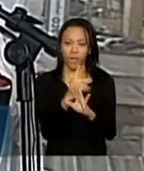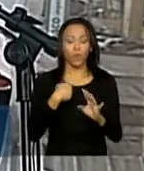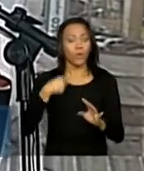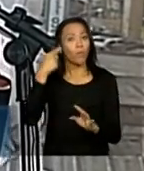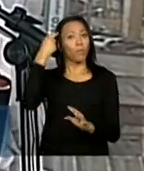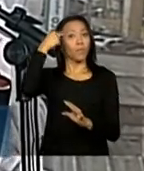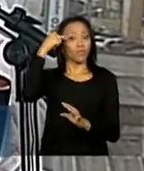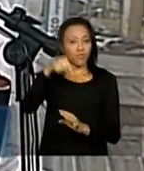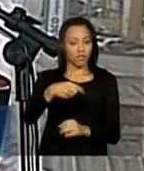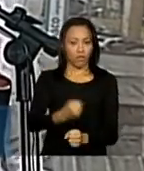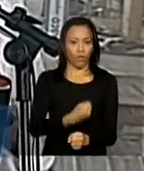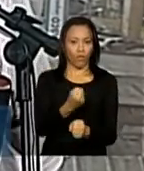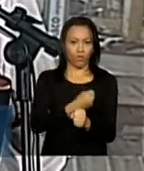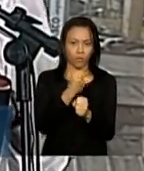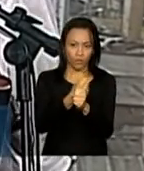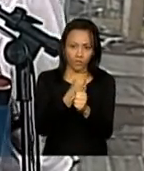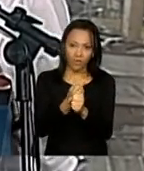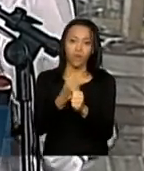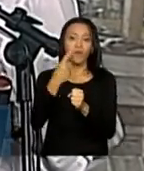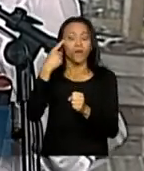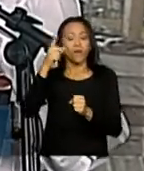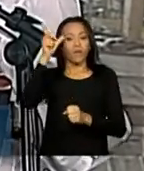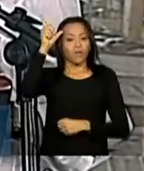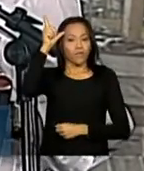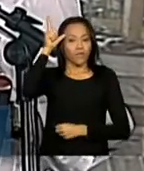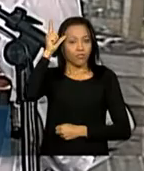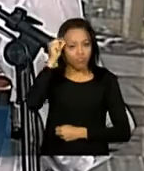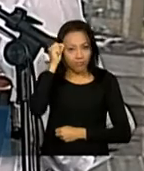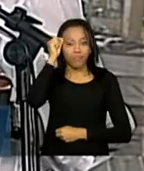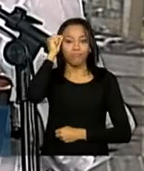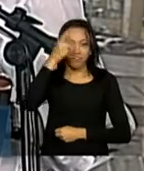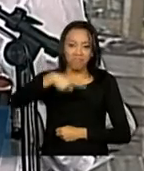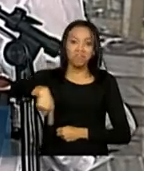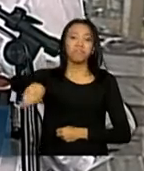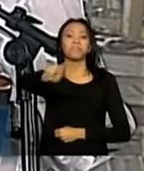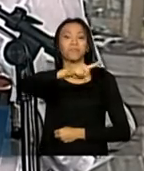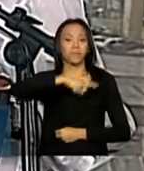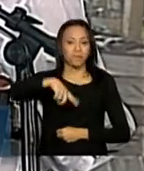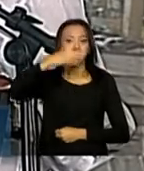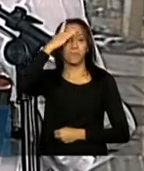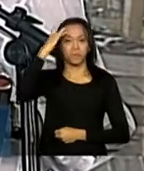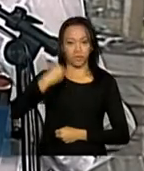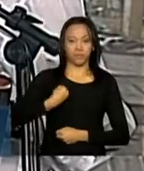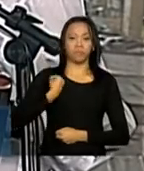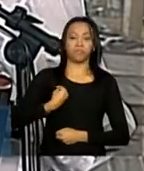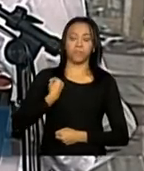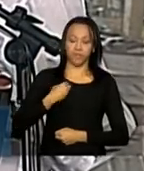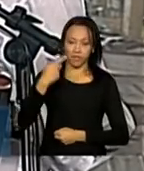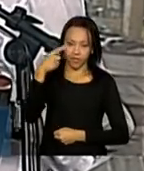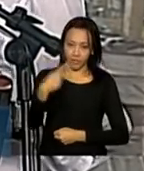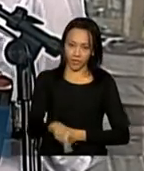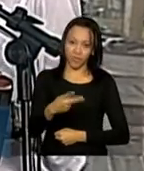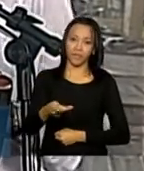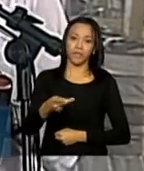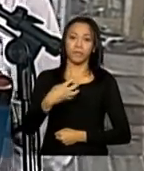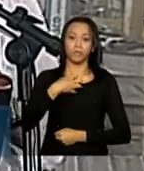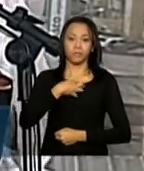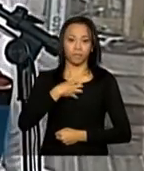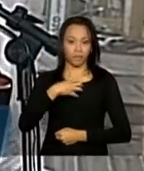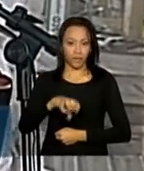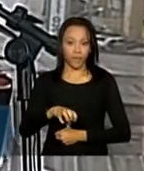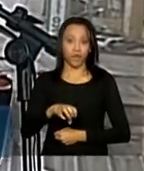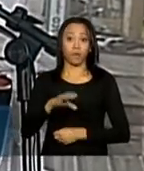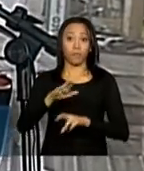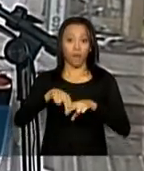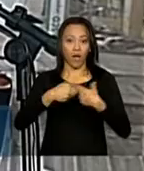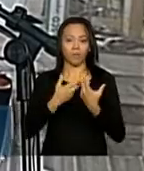presidente, eu penso no alívio que vai ser para os baianos soteropolitanos do ponto de vista do tráfego. Alguém que